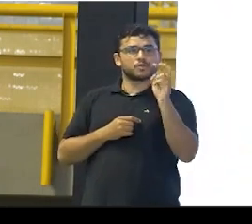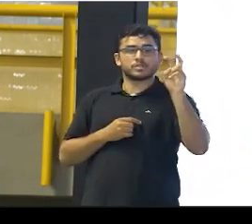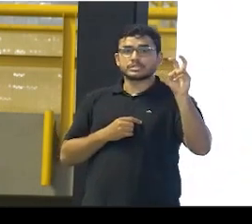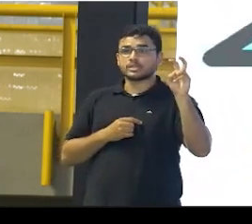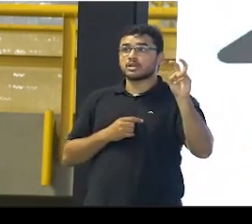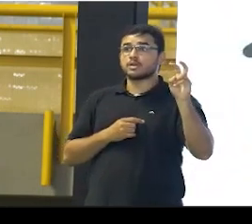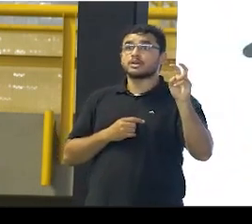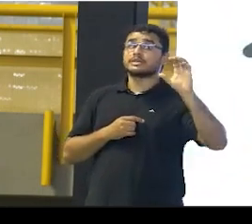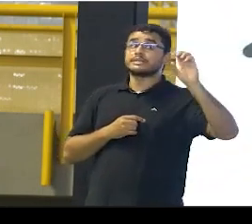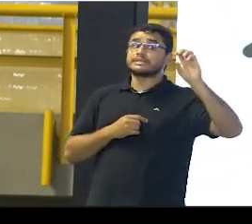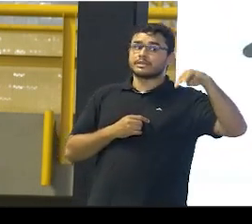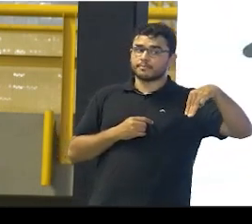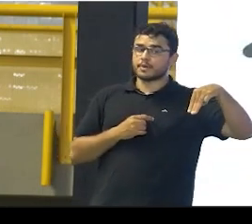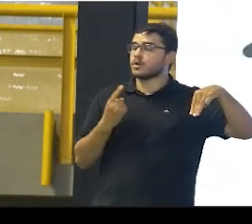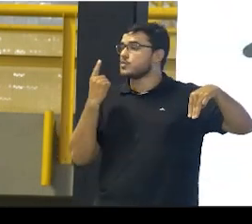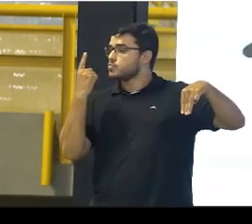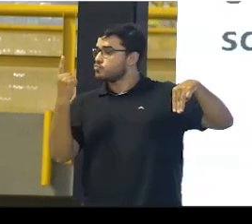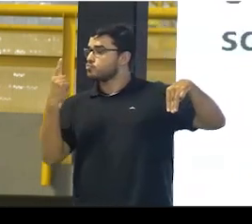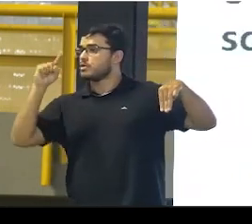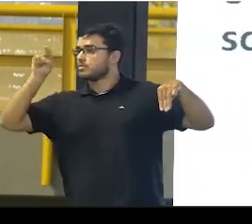centímetros.